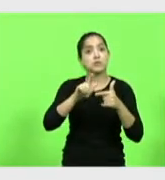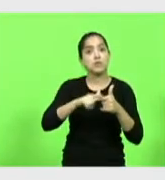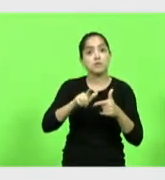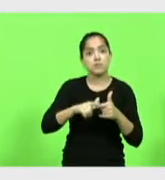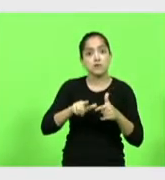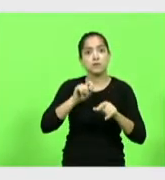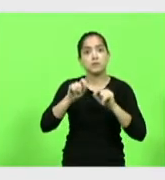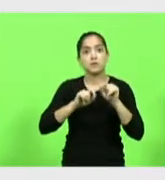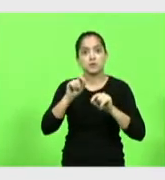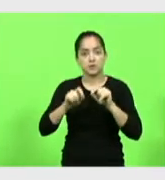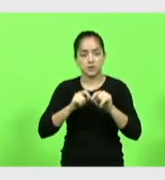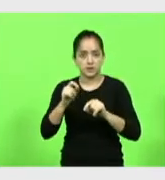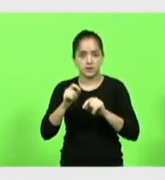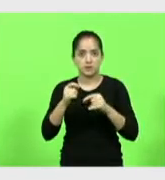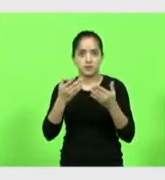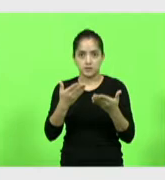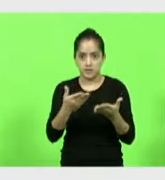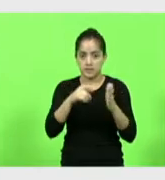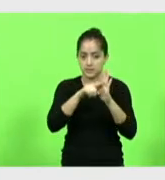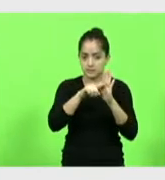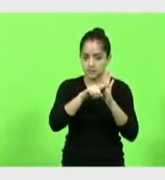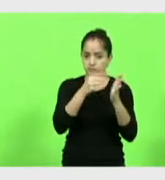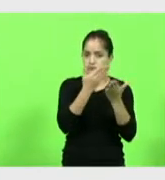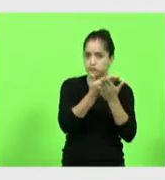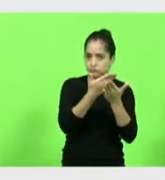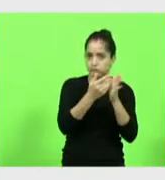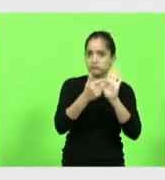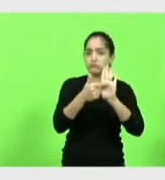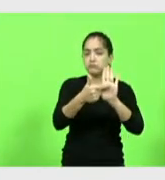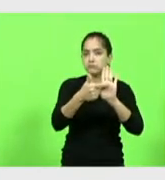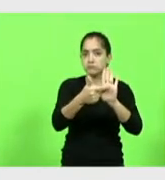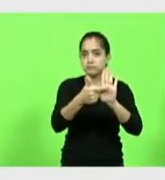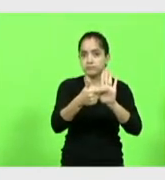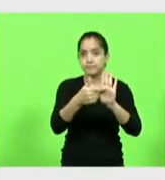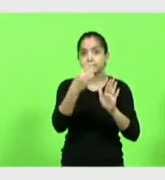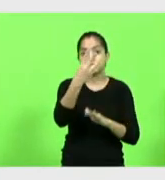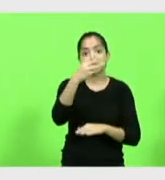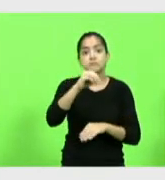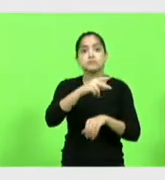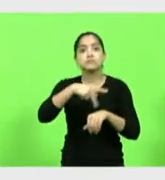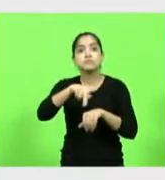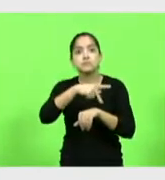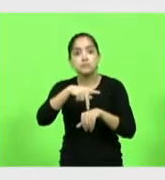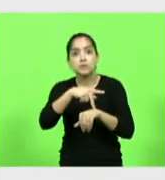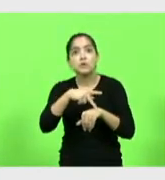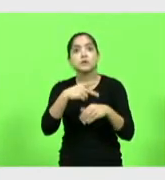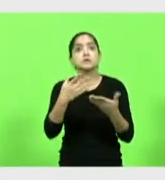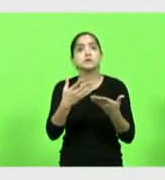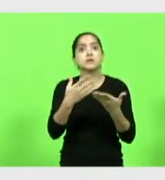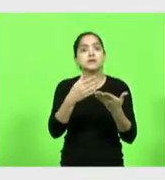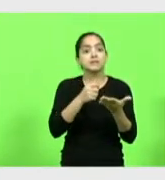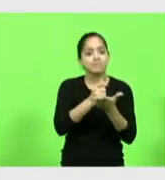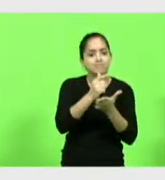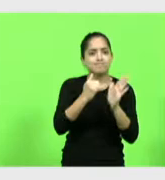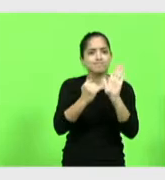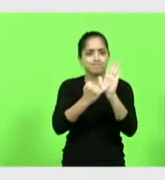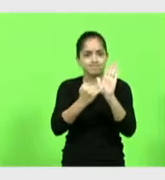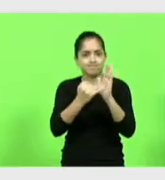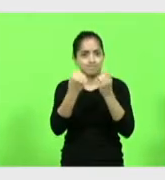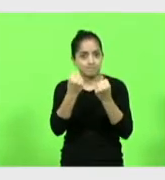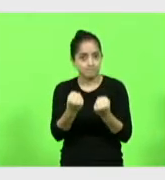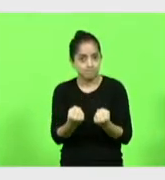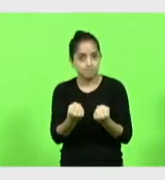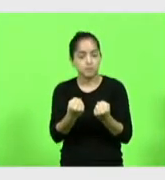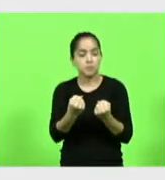porque um outro estudo mostrou que dos 30 países com a maior carga tributária, e nós estamos lá, nós somos